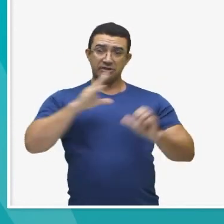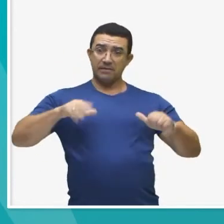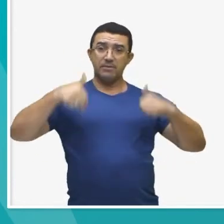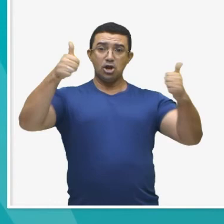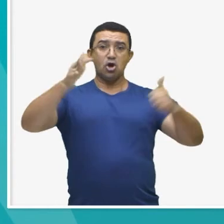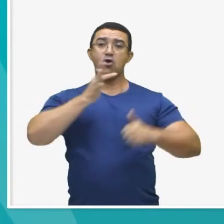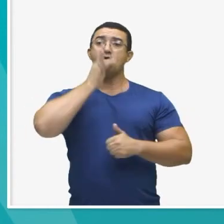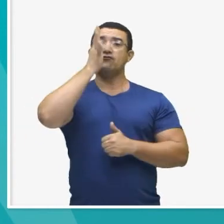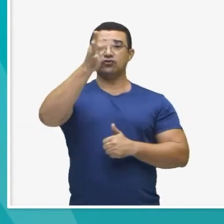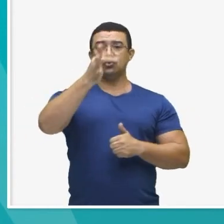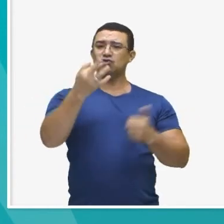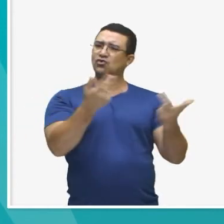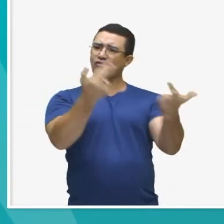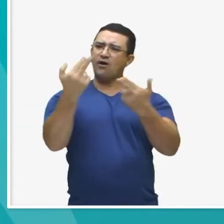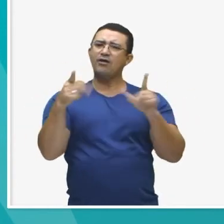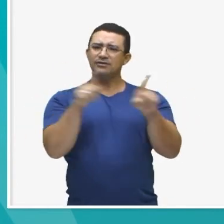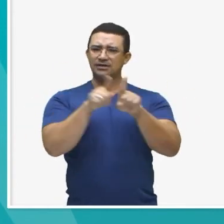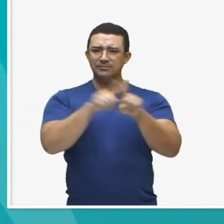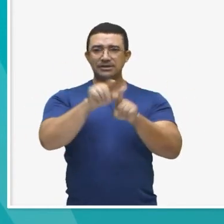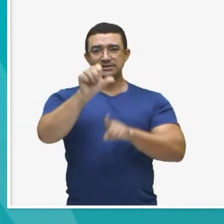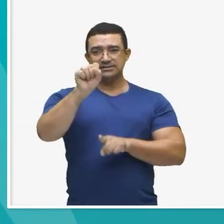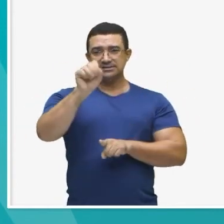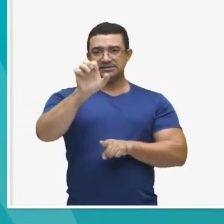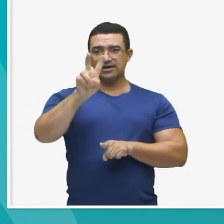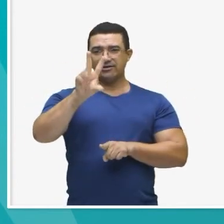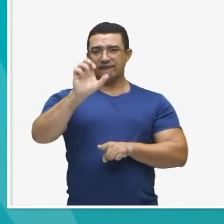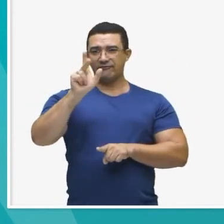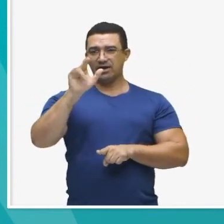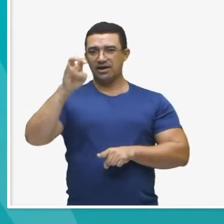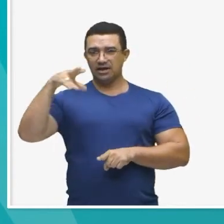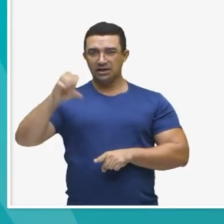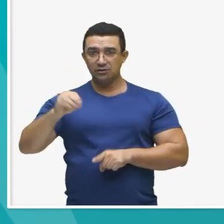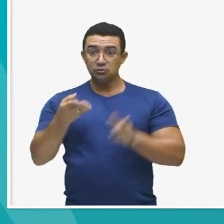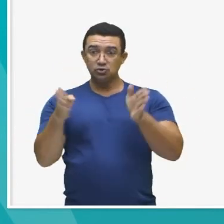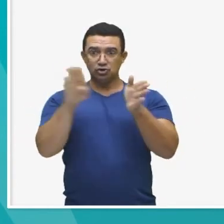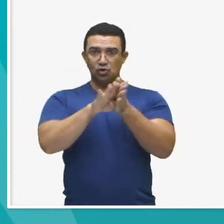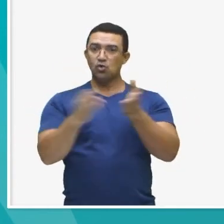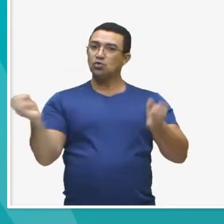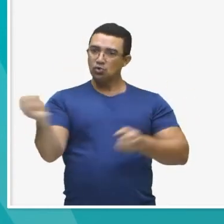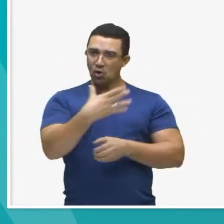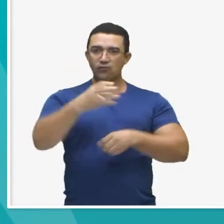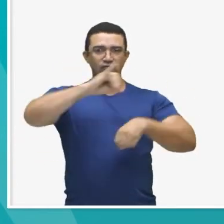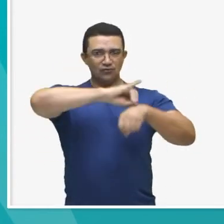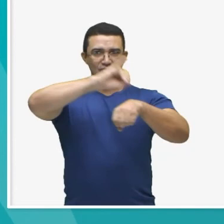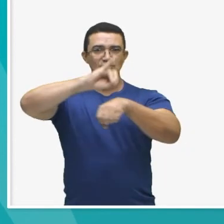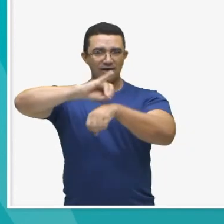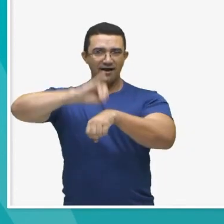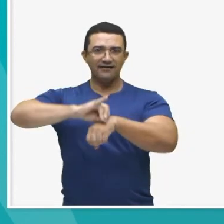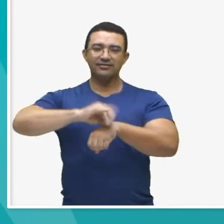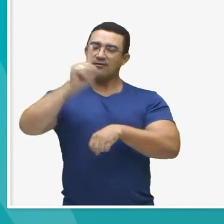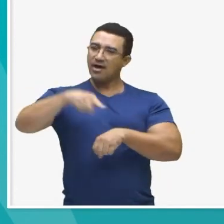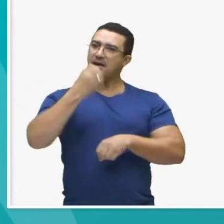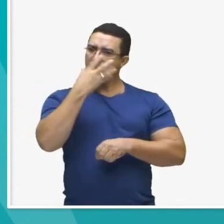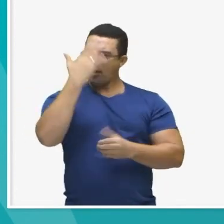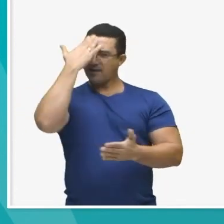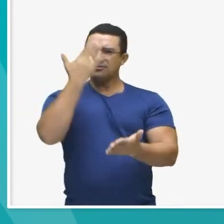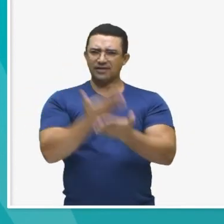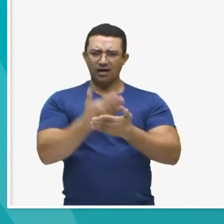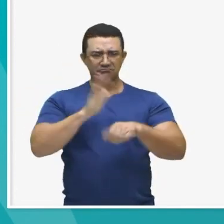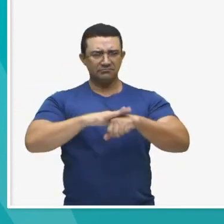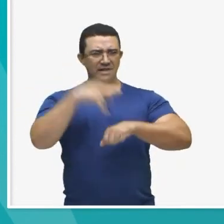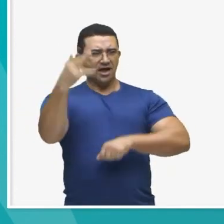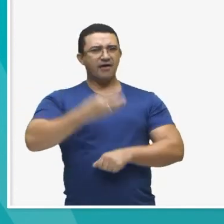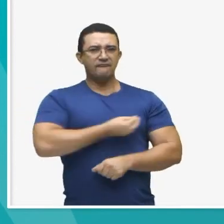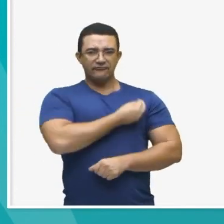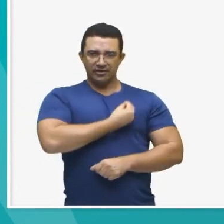o Severino, que acaba de chegar nesse novo lugar. Vale a pena acreditar nessa vida, é isso que ele está